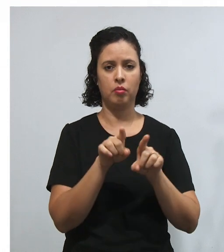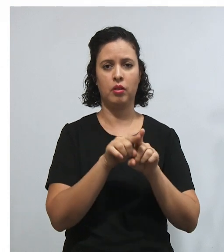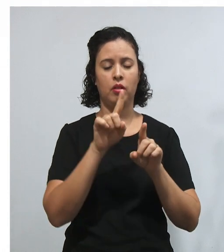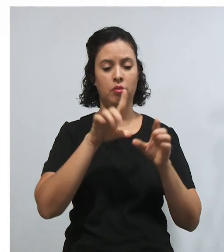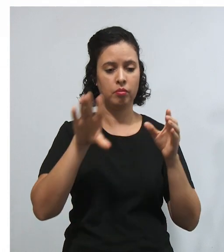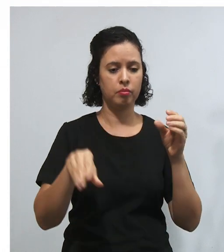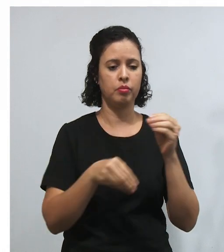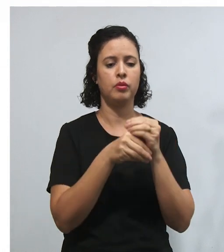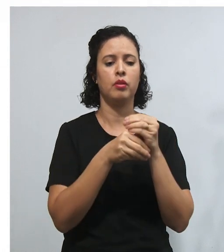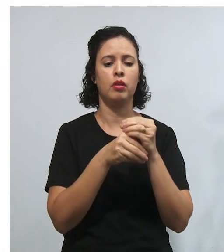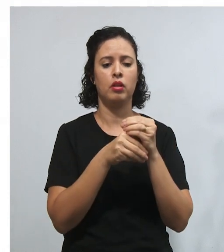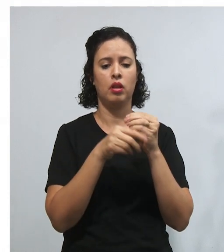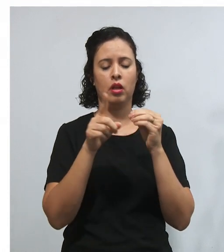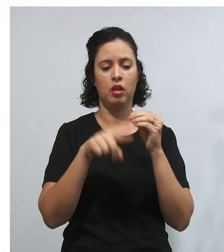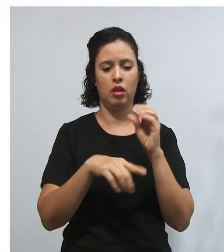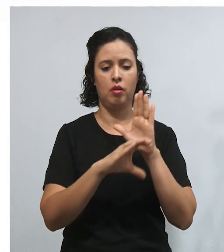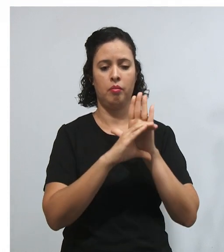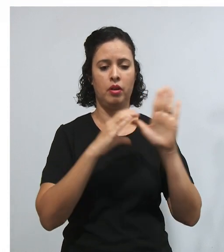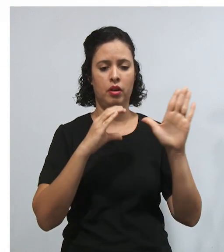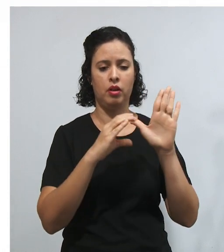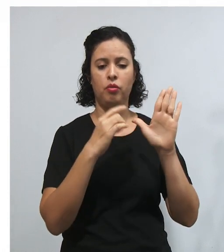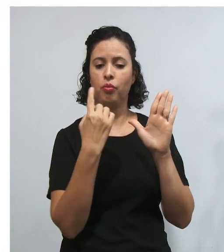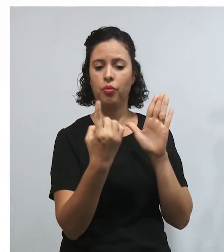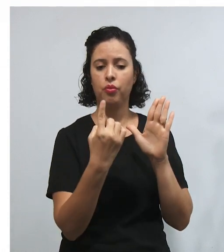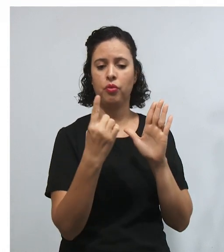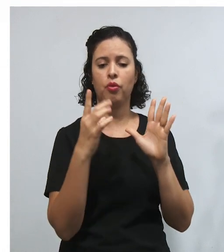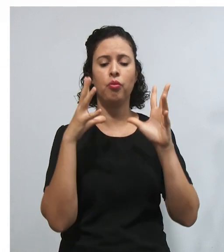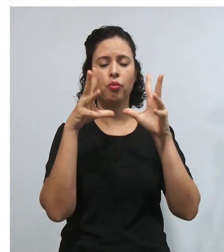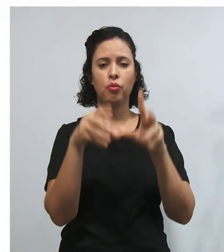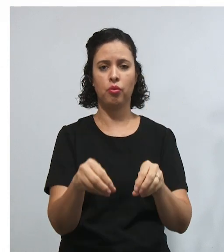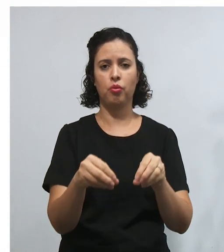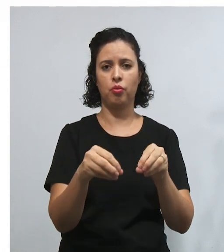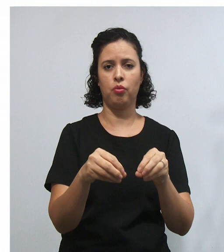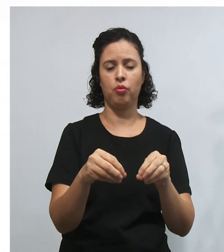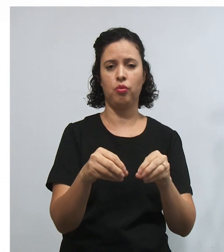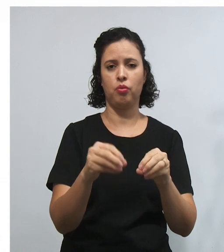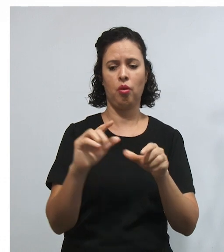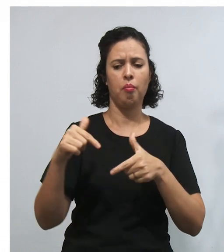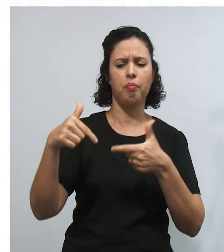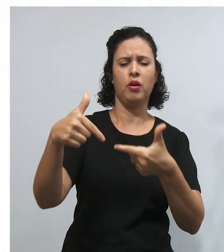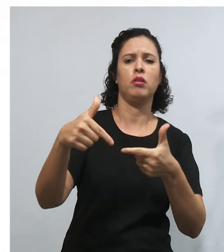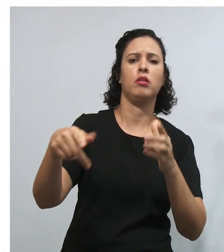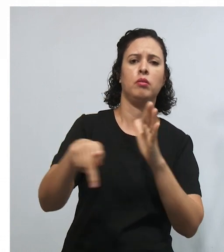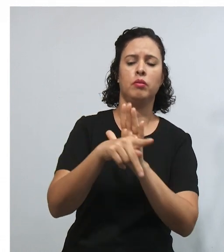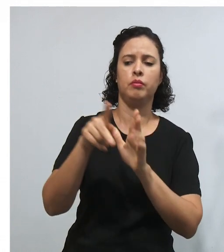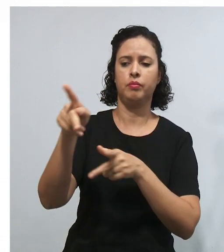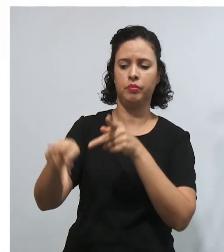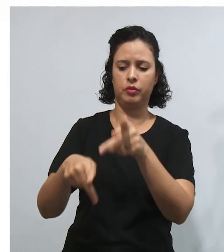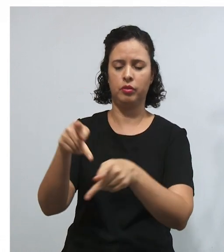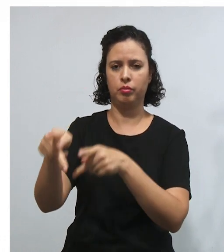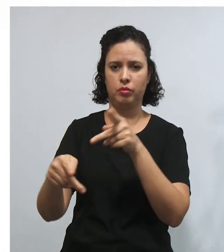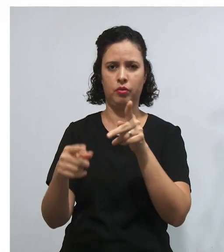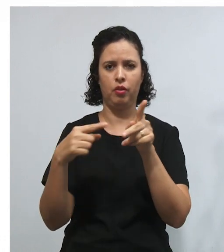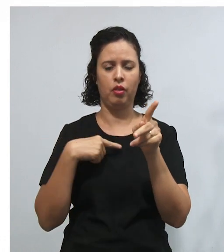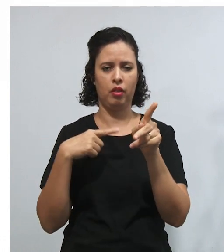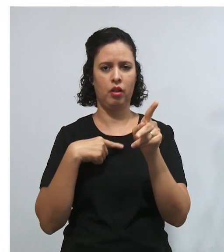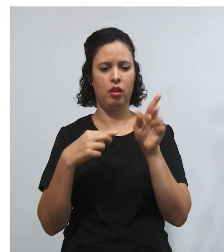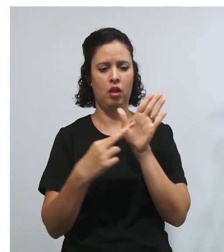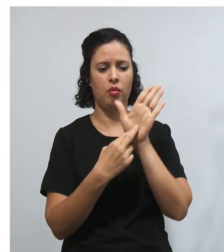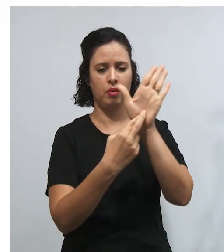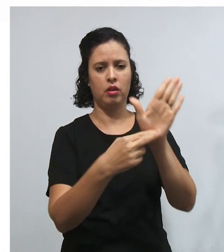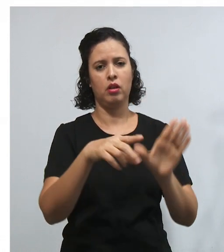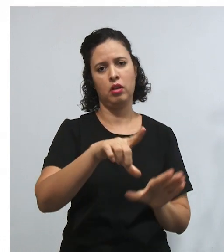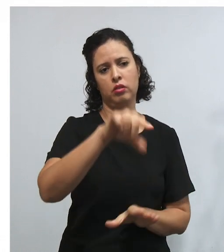no parágrafo único com a regra de que todo o poder emana do povo, que o exerce por meio de representantes